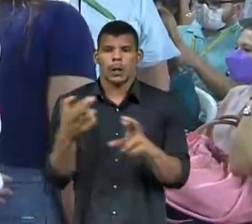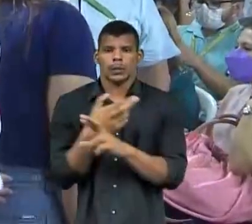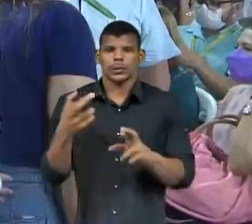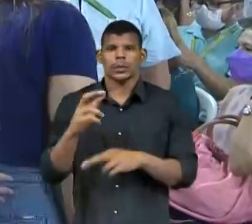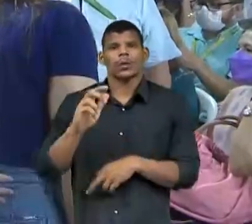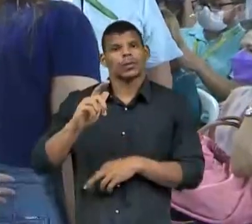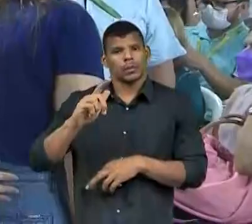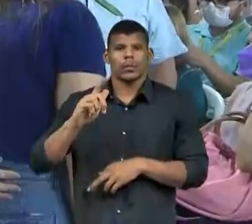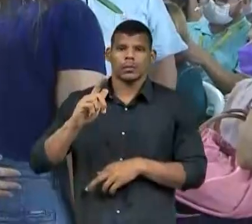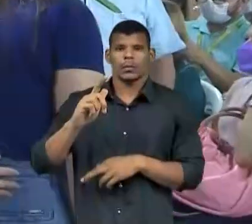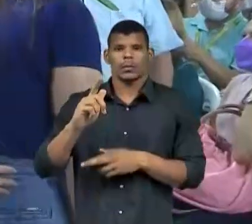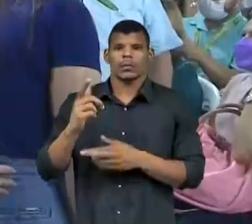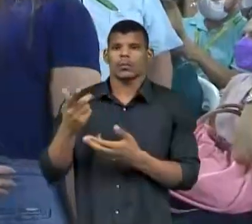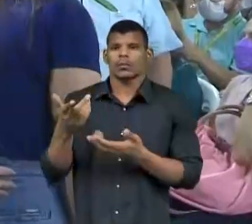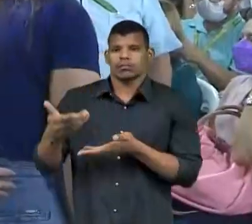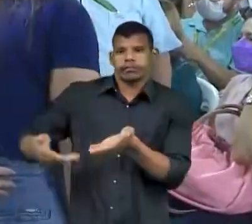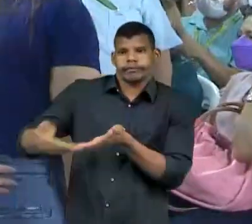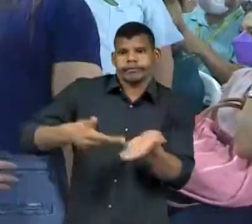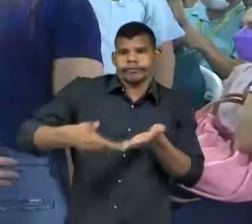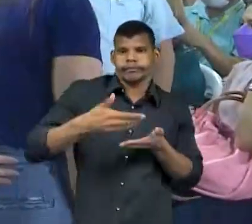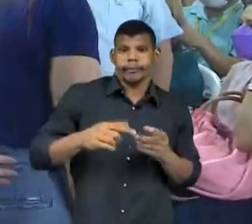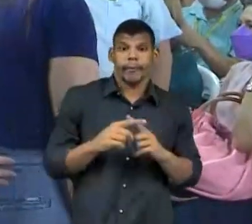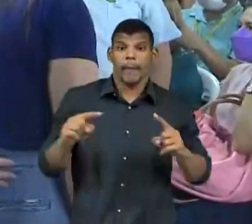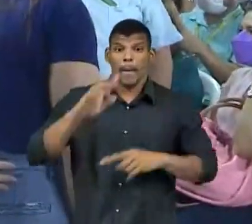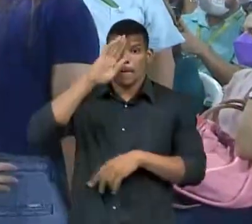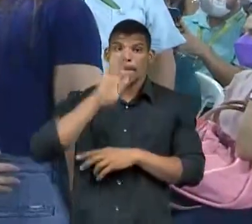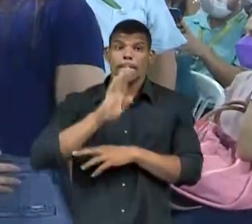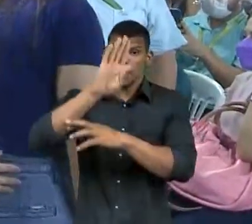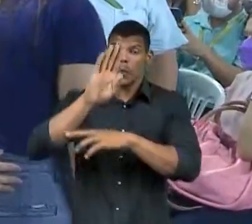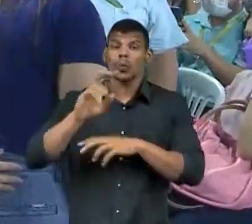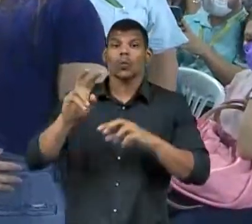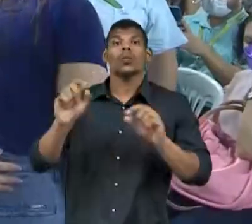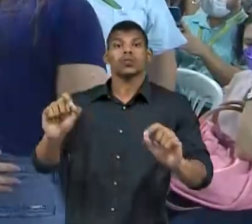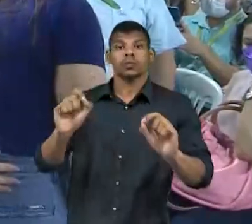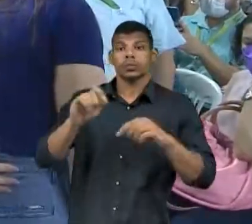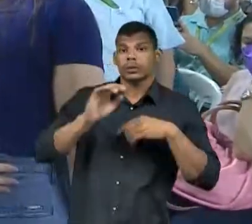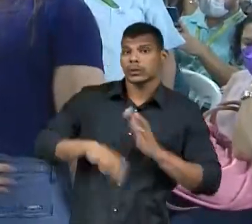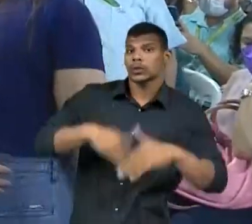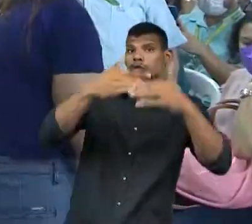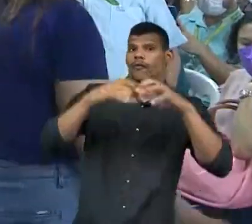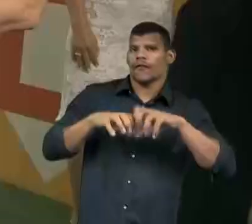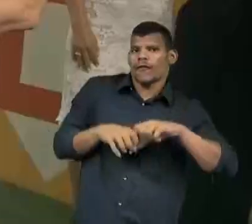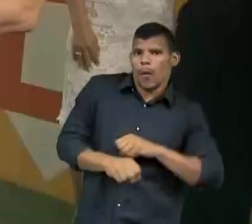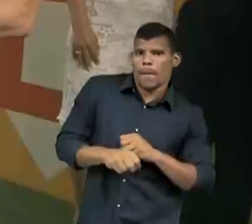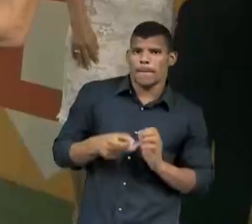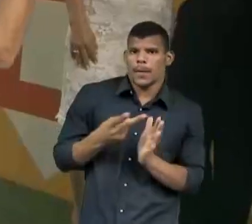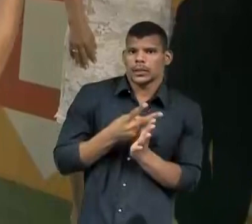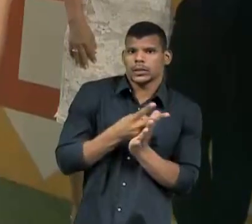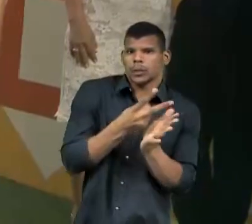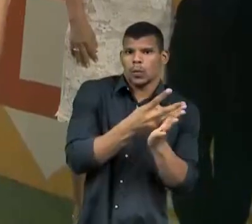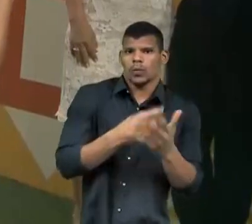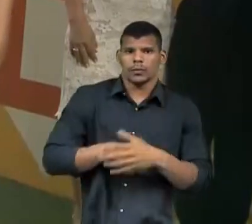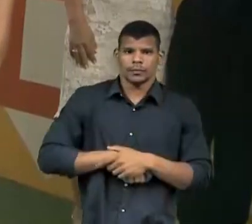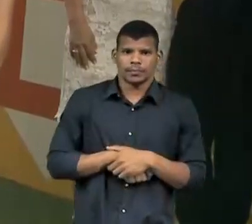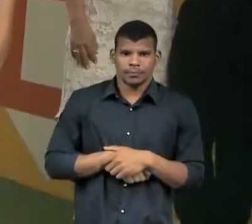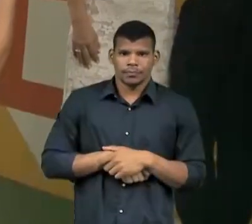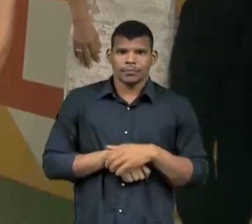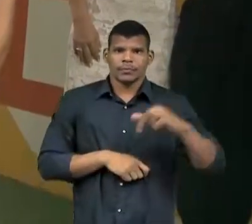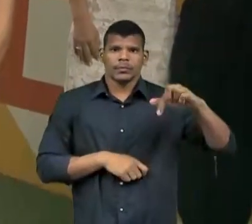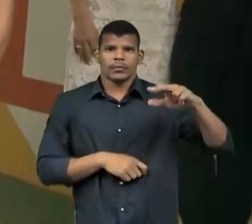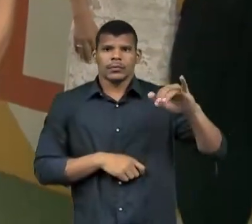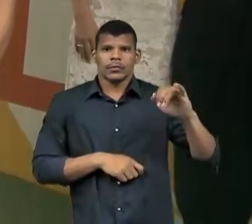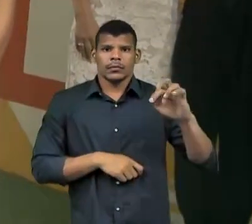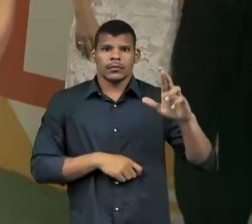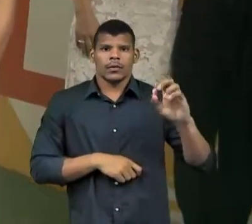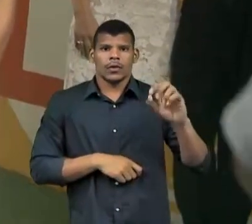suas relações interpessoais, mas, sobretudo, o desenvolvimento da sua formação continuada. O deputado Queiroz Filho, presidente